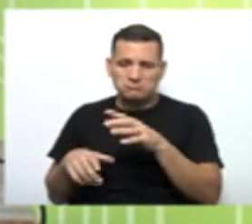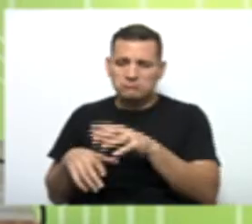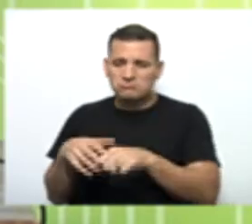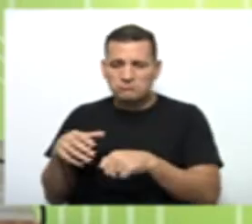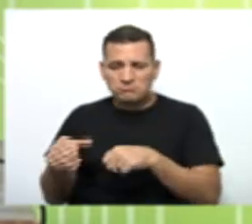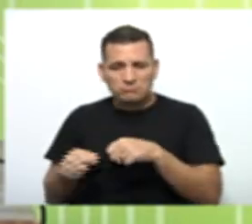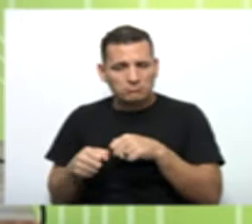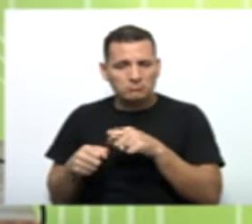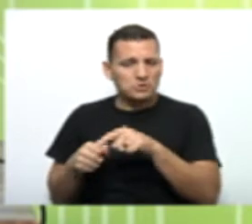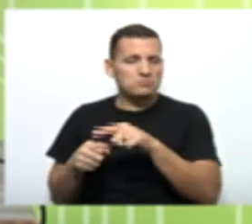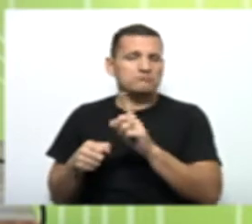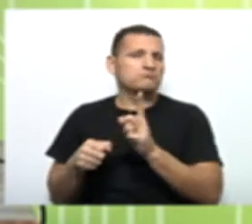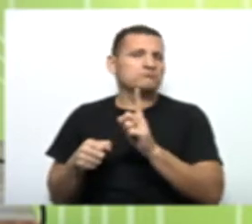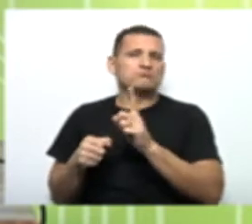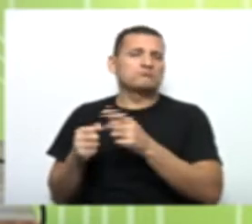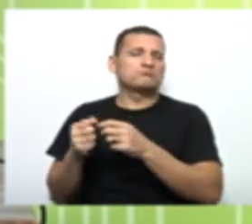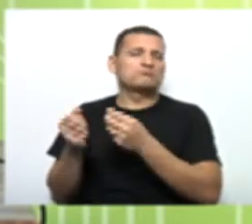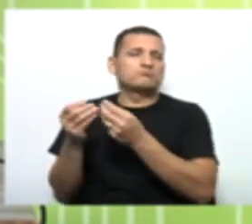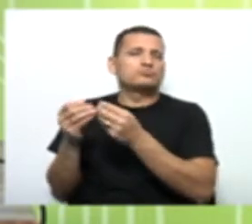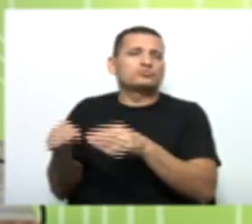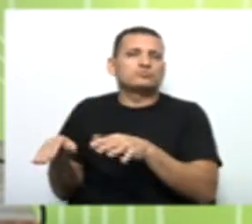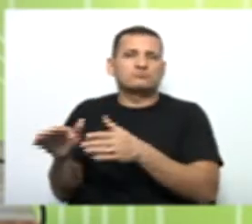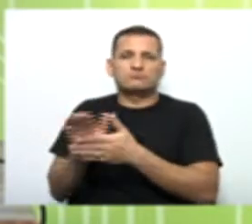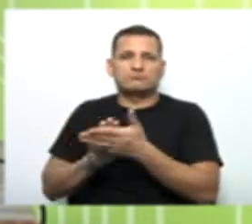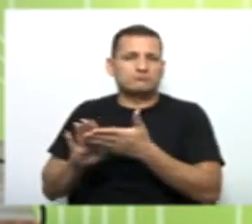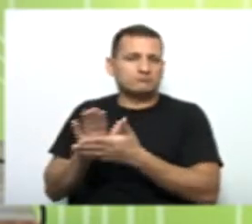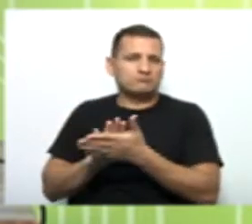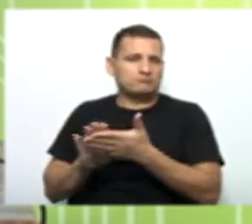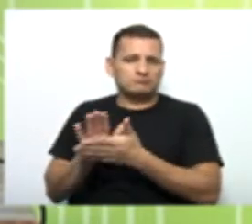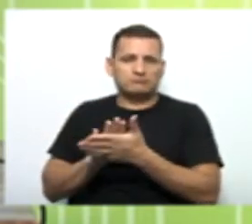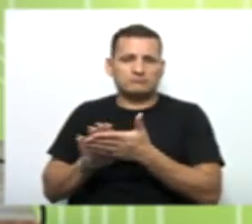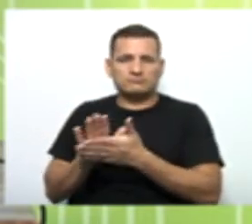ambiental alguma. Não vai ser uma quantidade de recursos